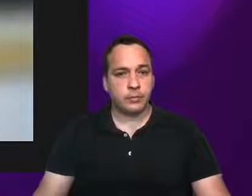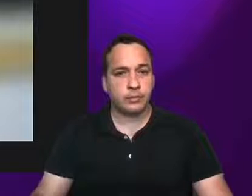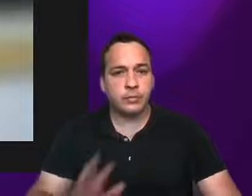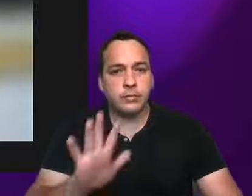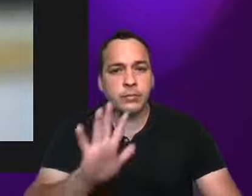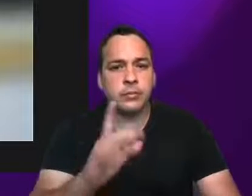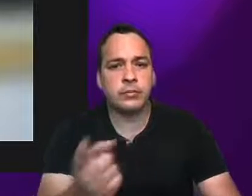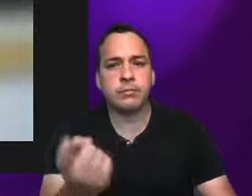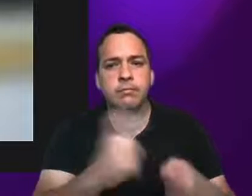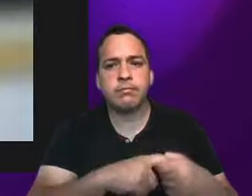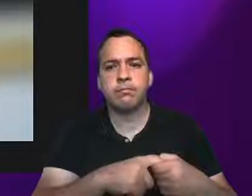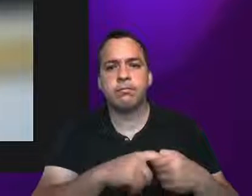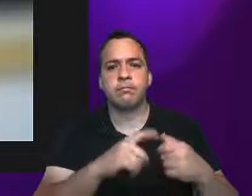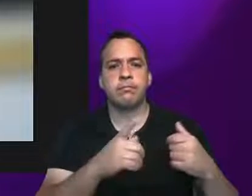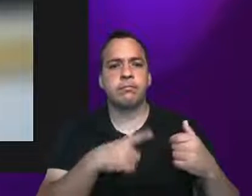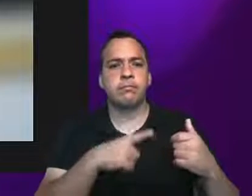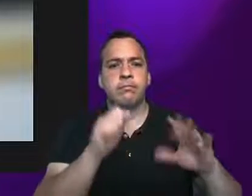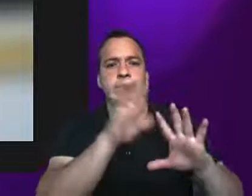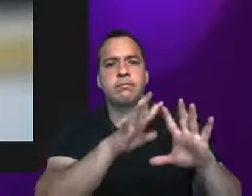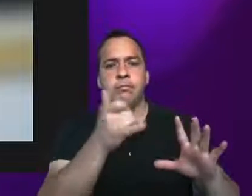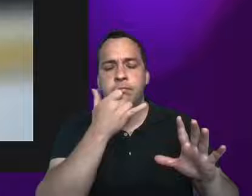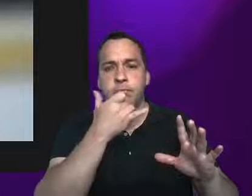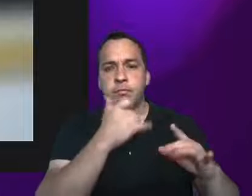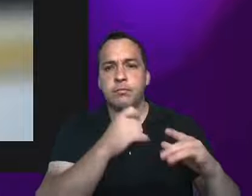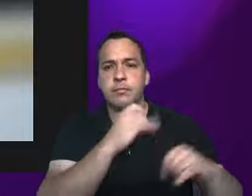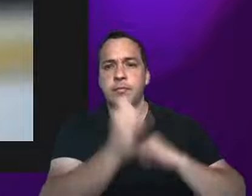Bom, Mais de 5.